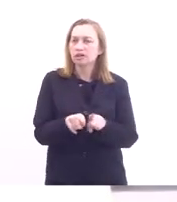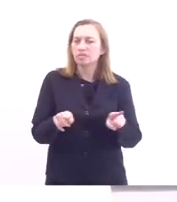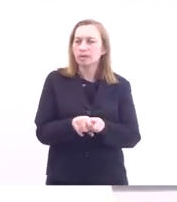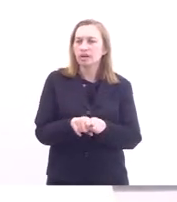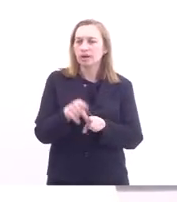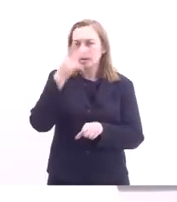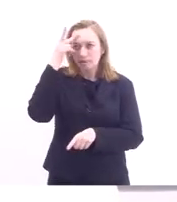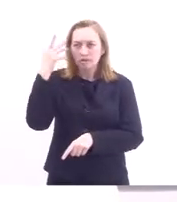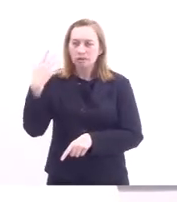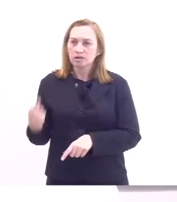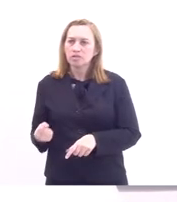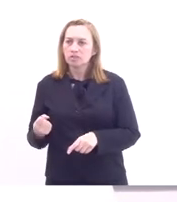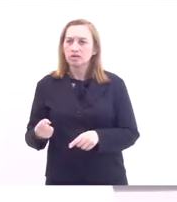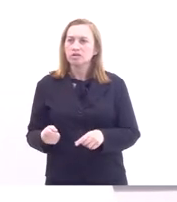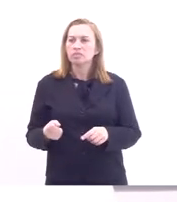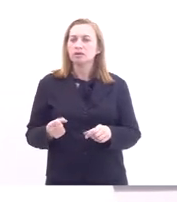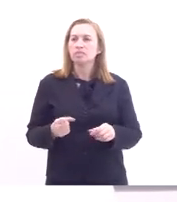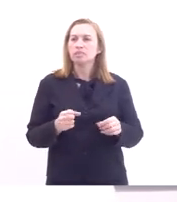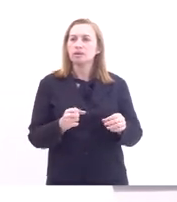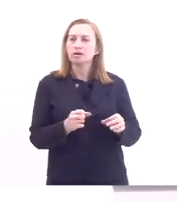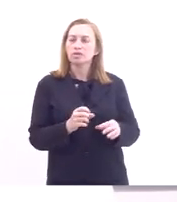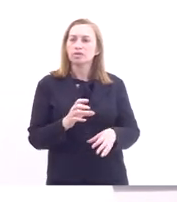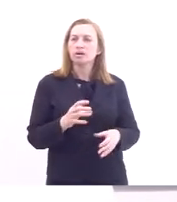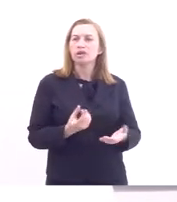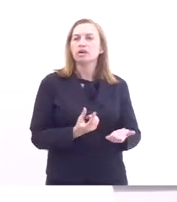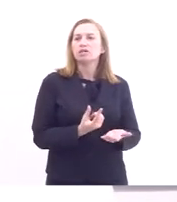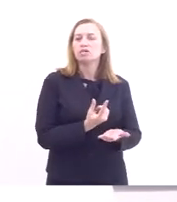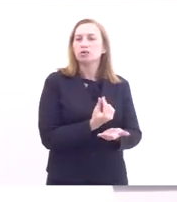recursos dos royalties de petróleo.